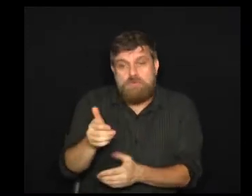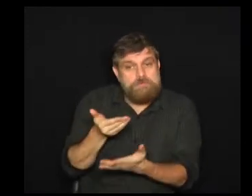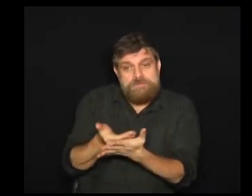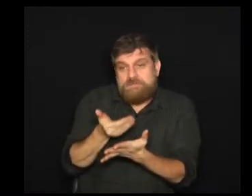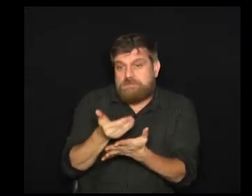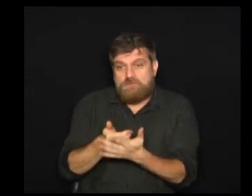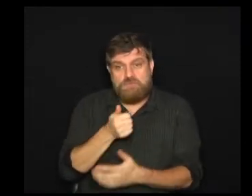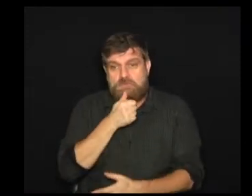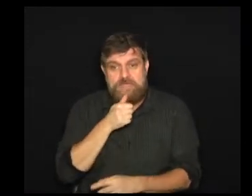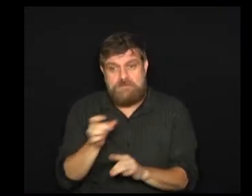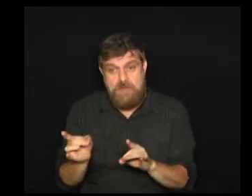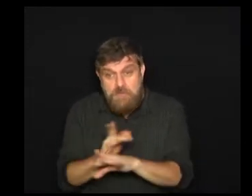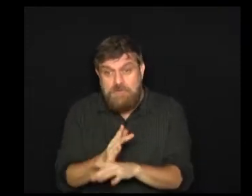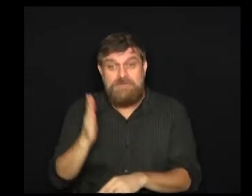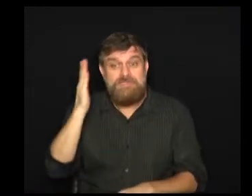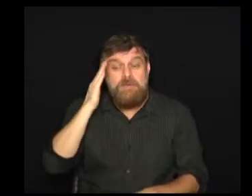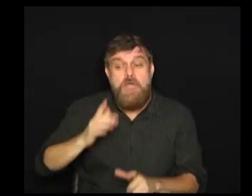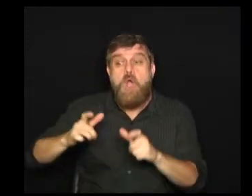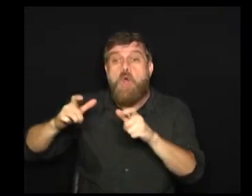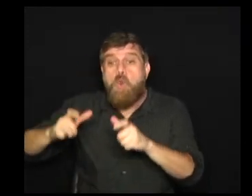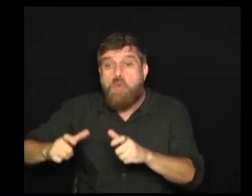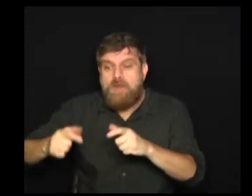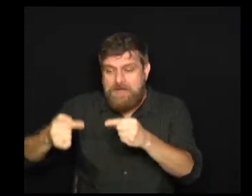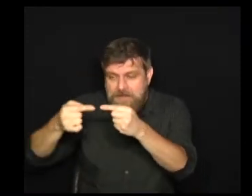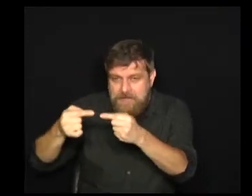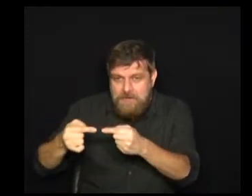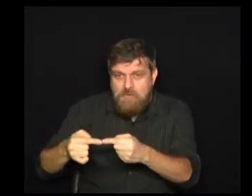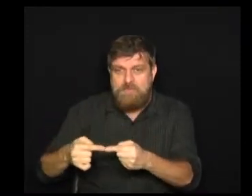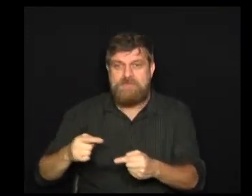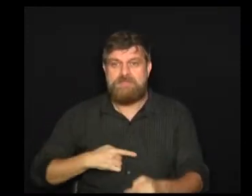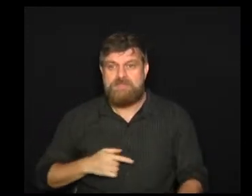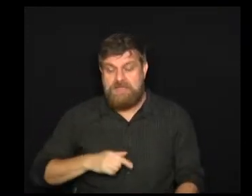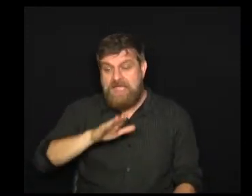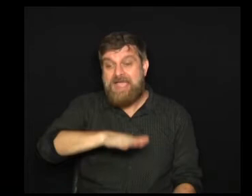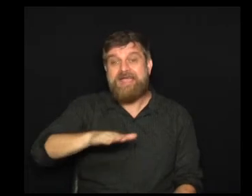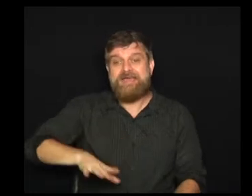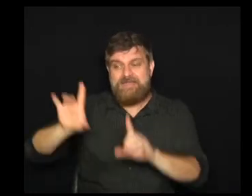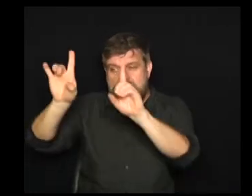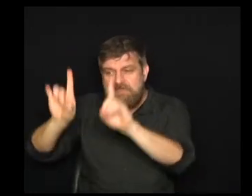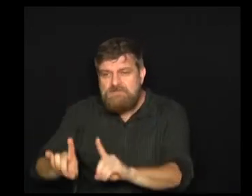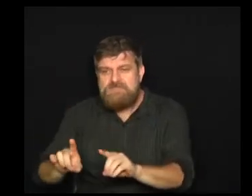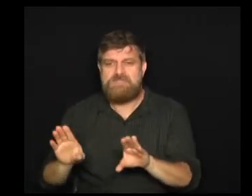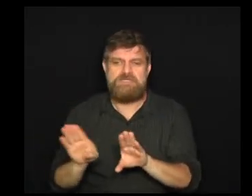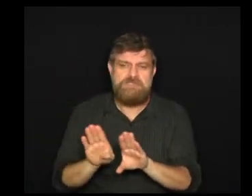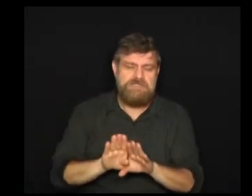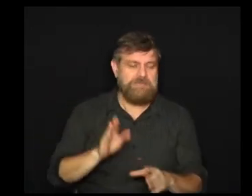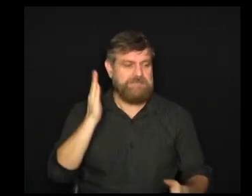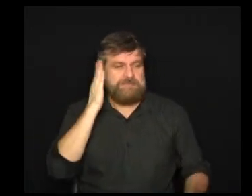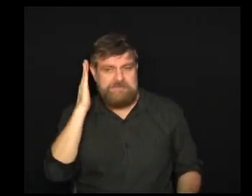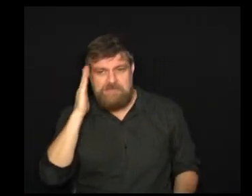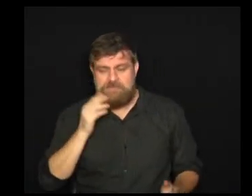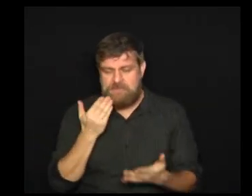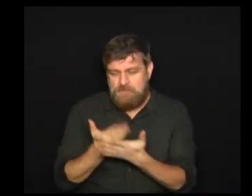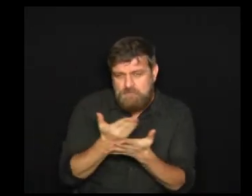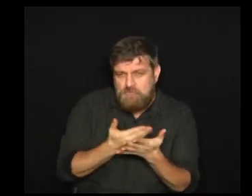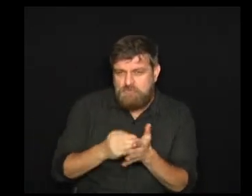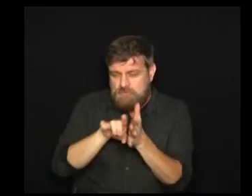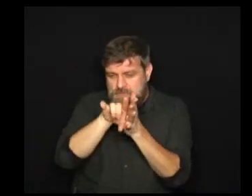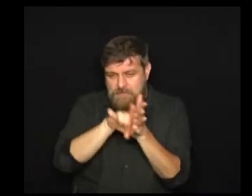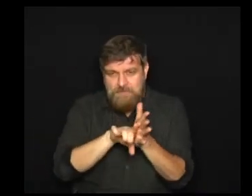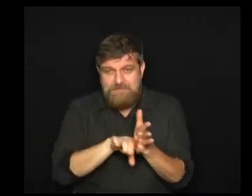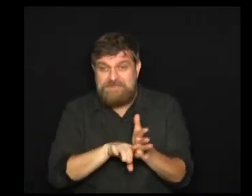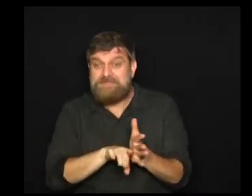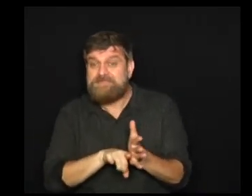estudo dos principais locais por concentração de crianças com deficiência, ou a gente vai fazer um levantamento,